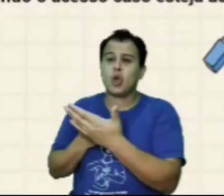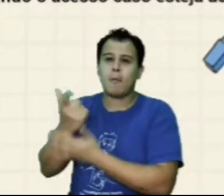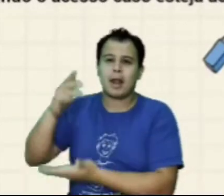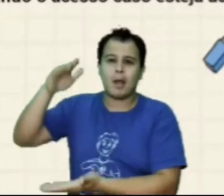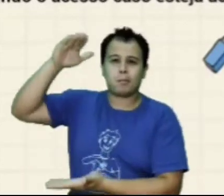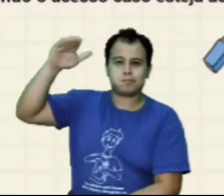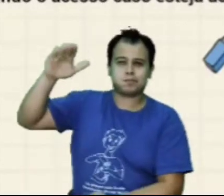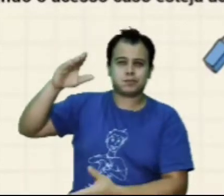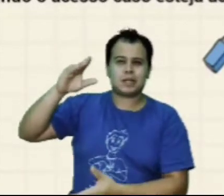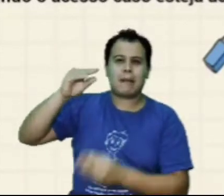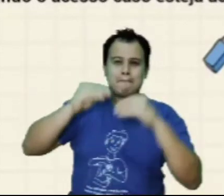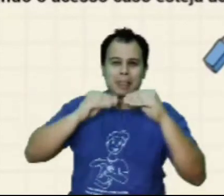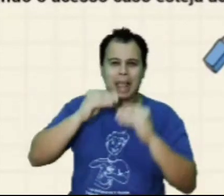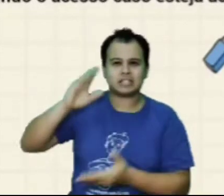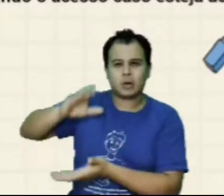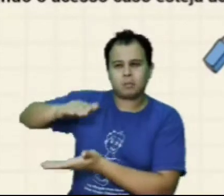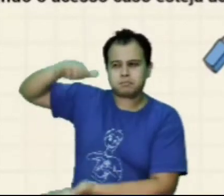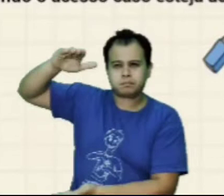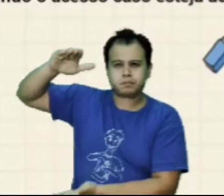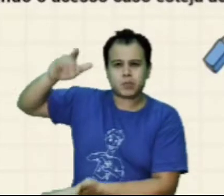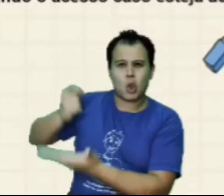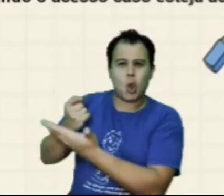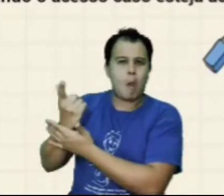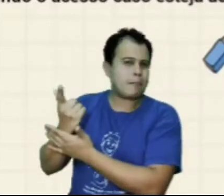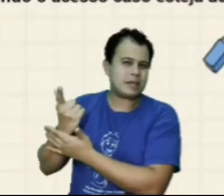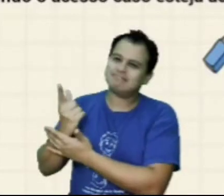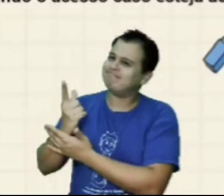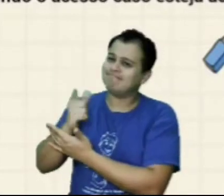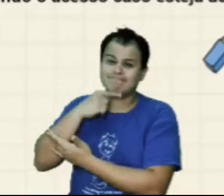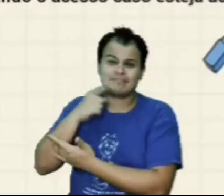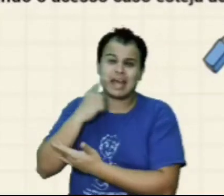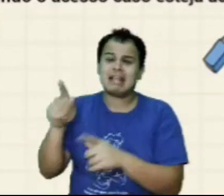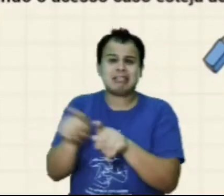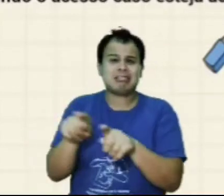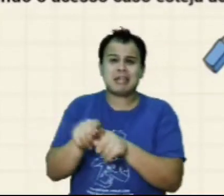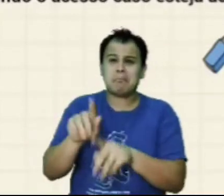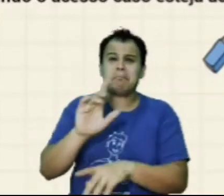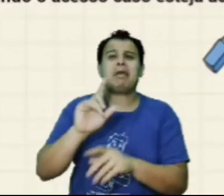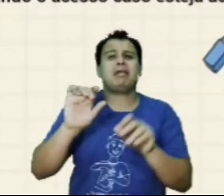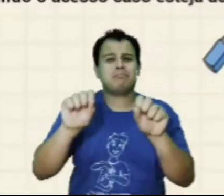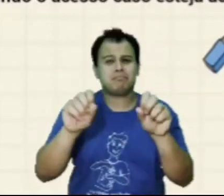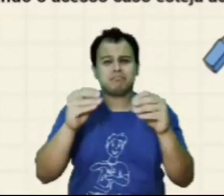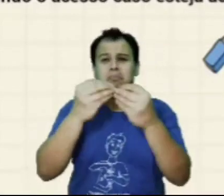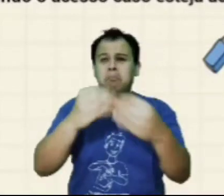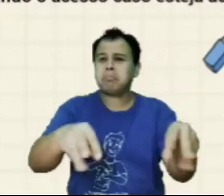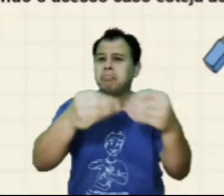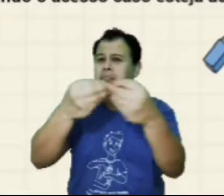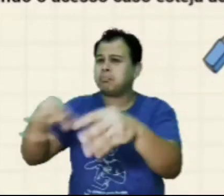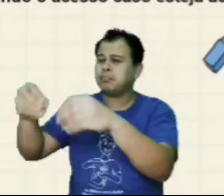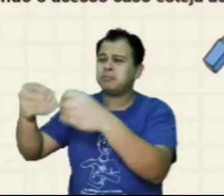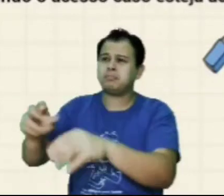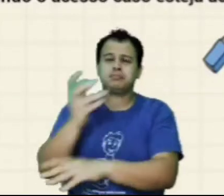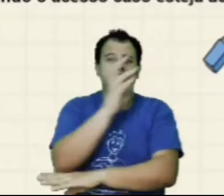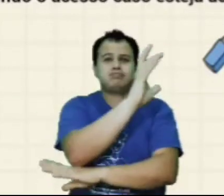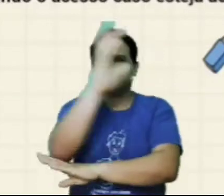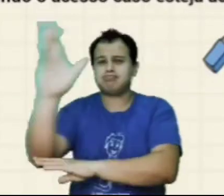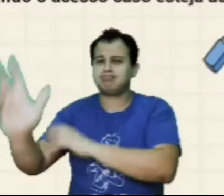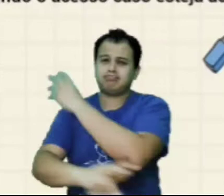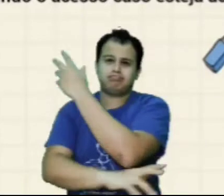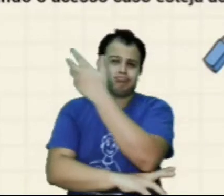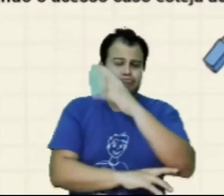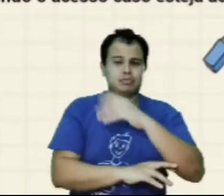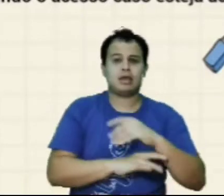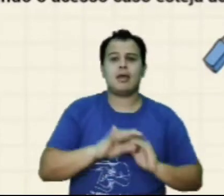ambiente não vai suportar esse movimento. Então, todas as crianças terão que levar a garrafinha para a escola. Garrafinha